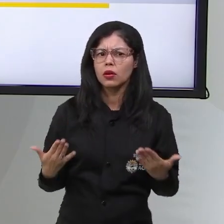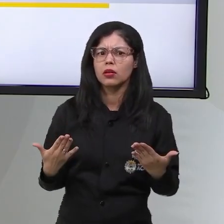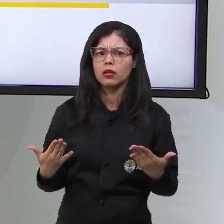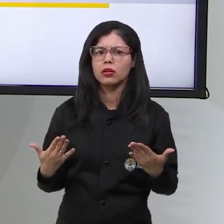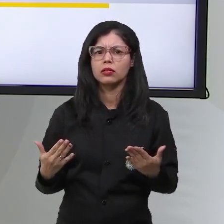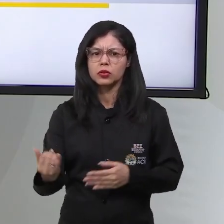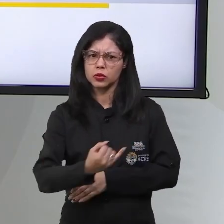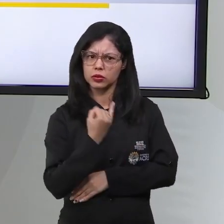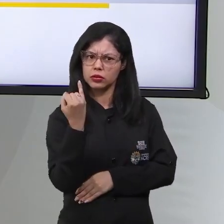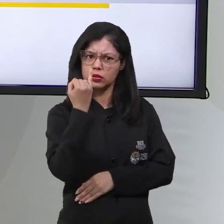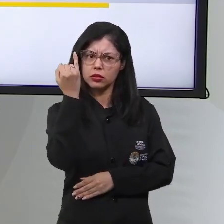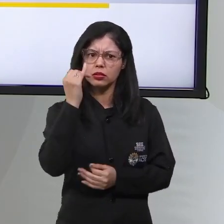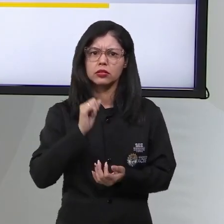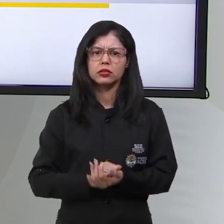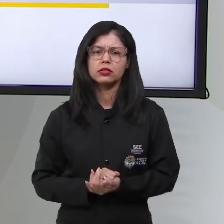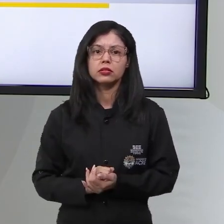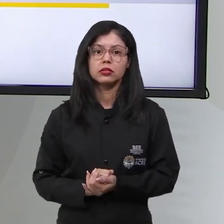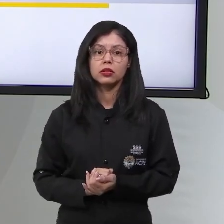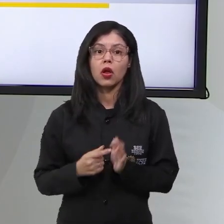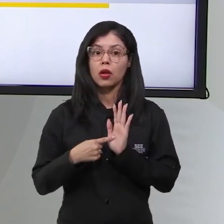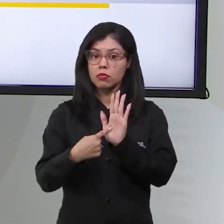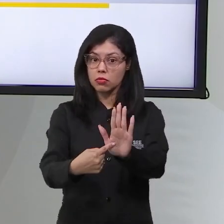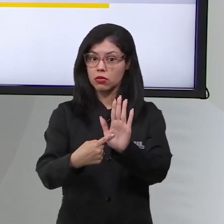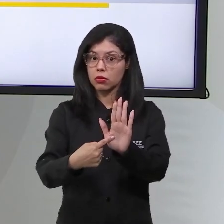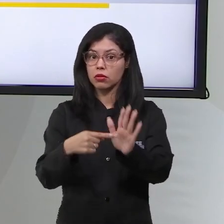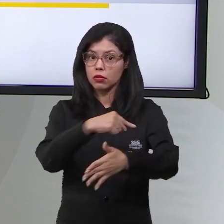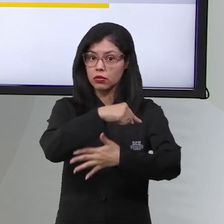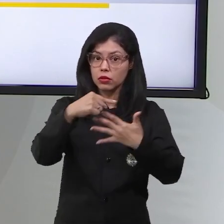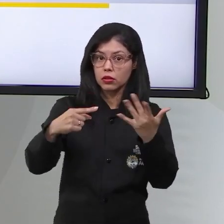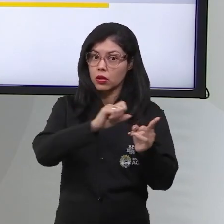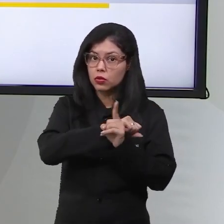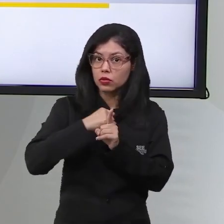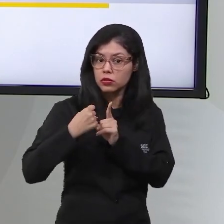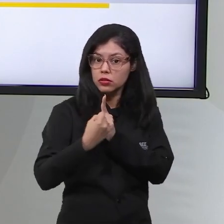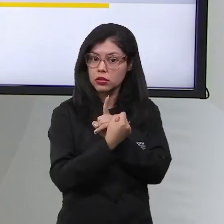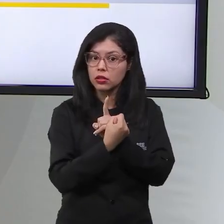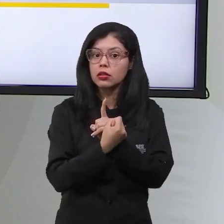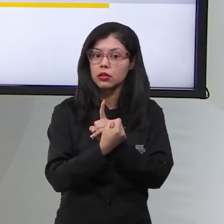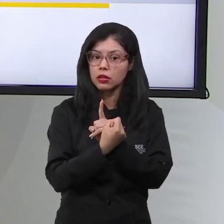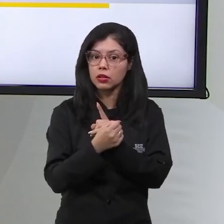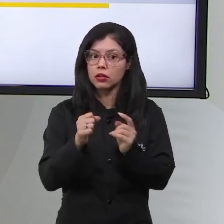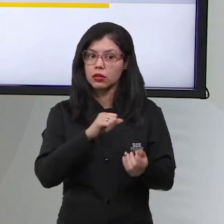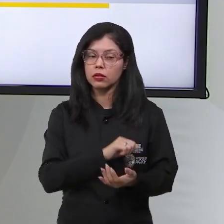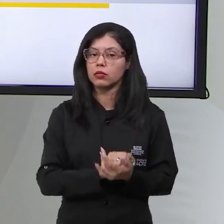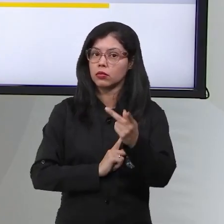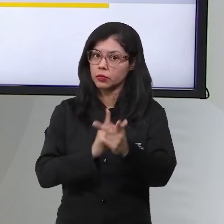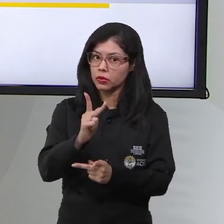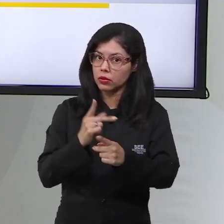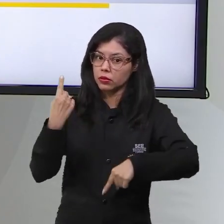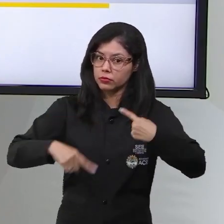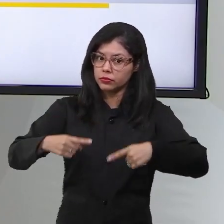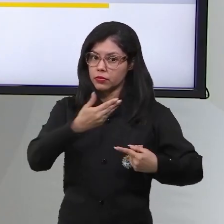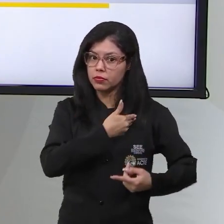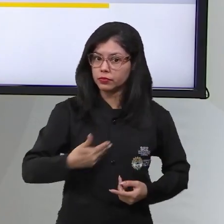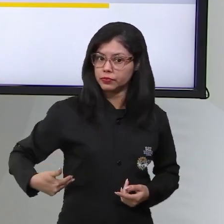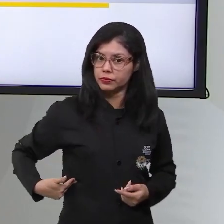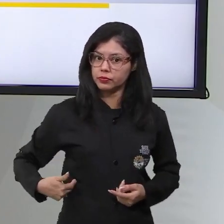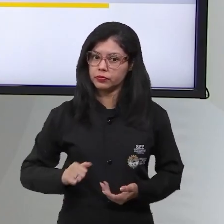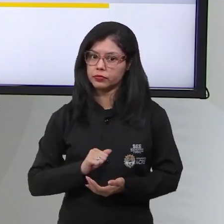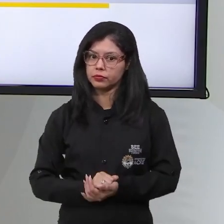é a importância de indicadores sociais no planejamento de políticas